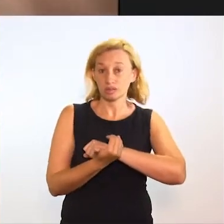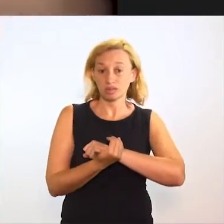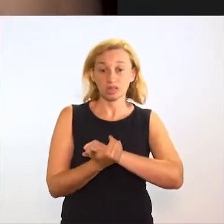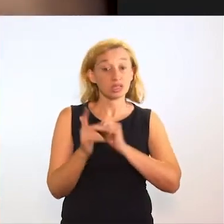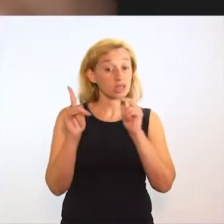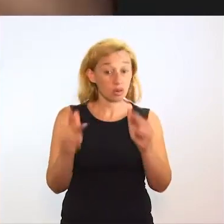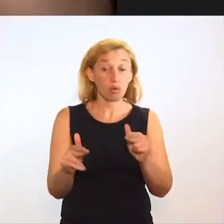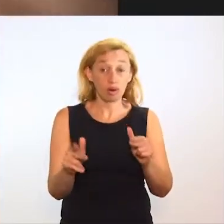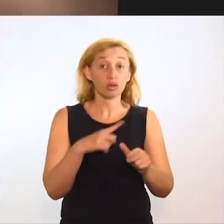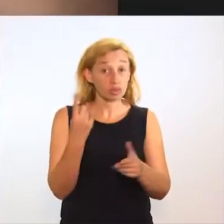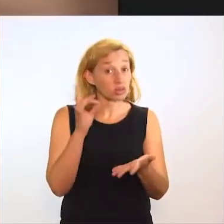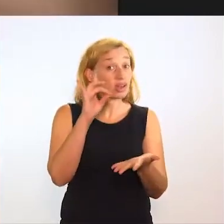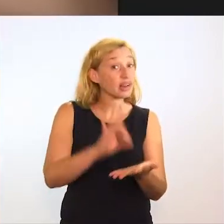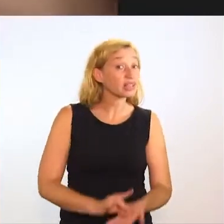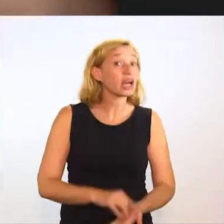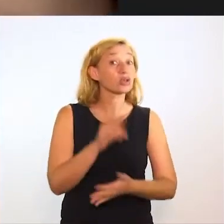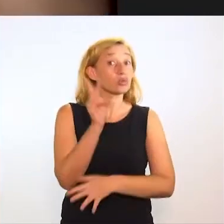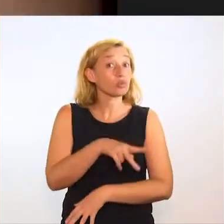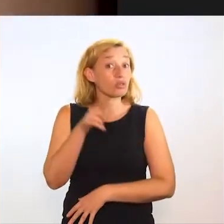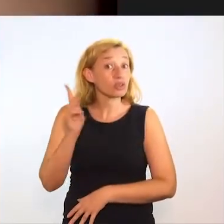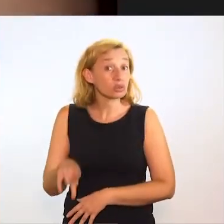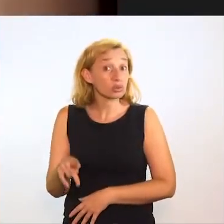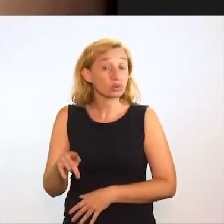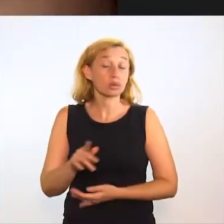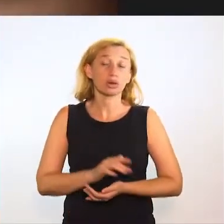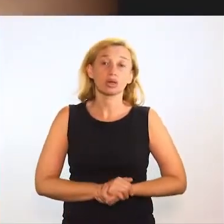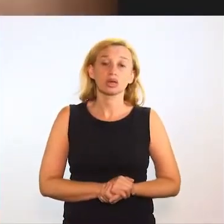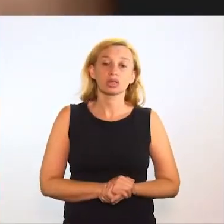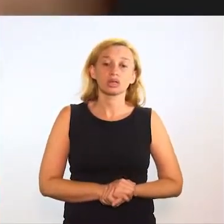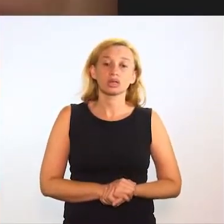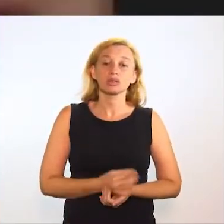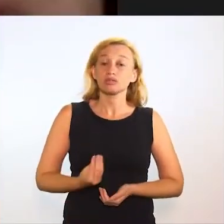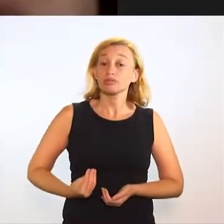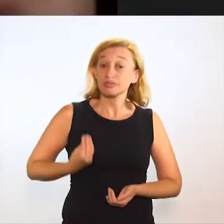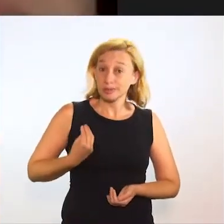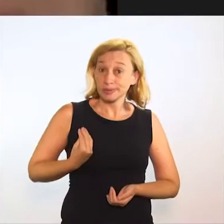Então, assim, é a nossa realidade. O professor